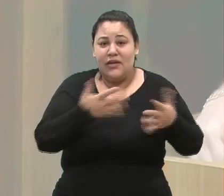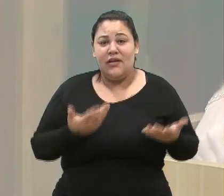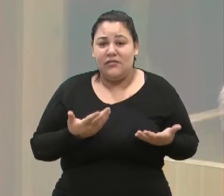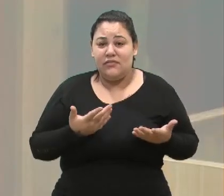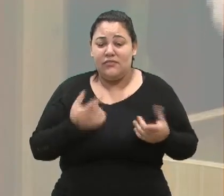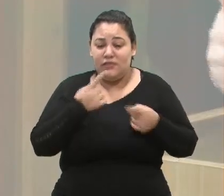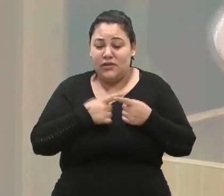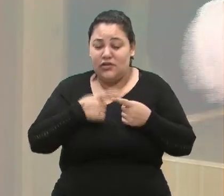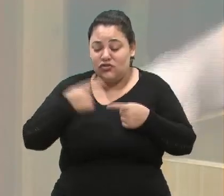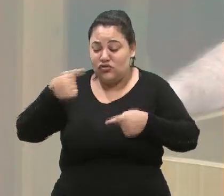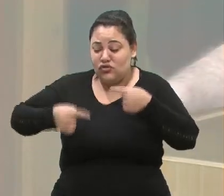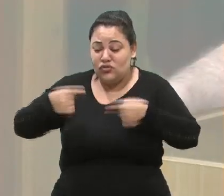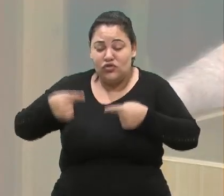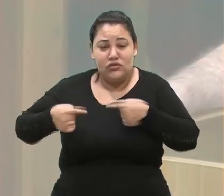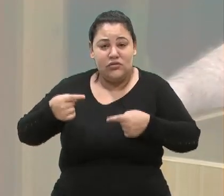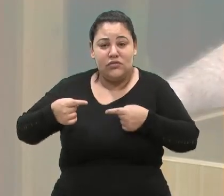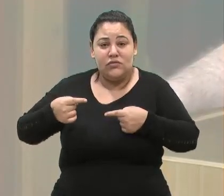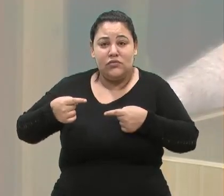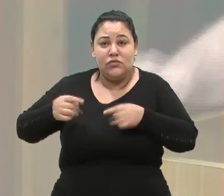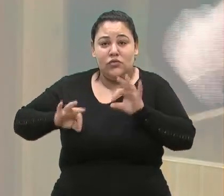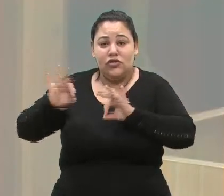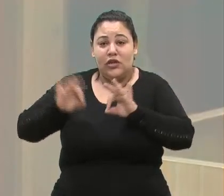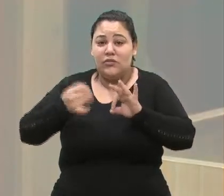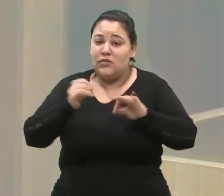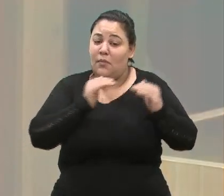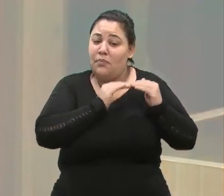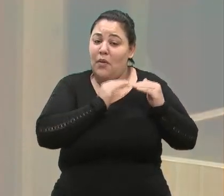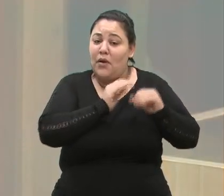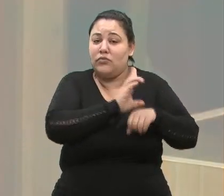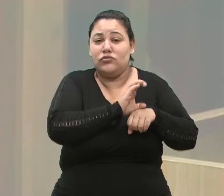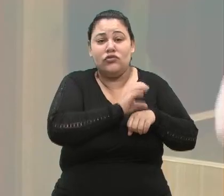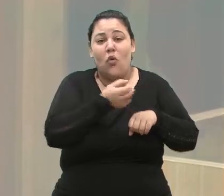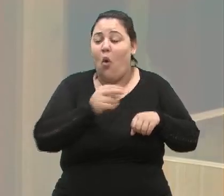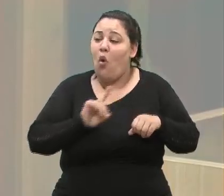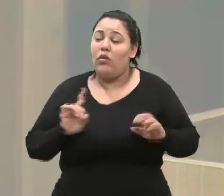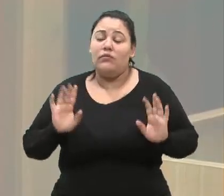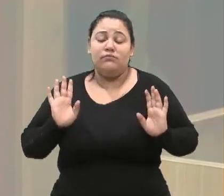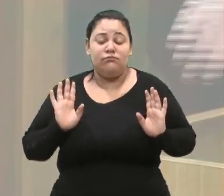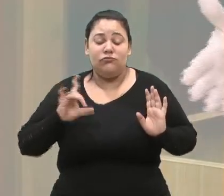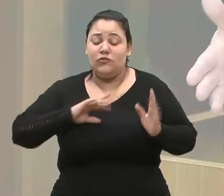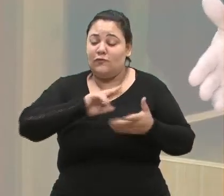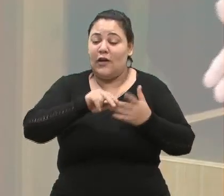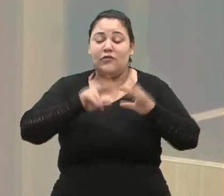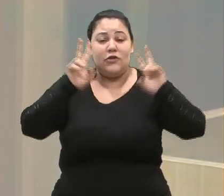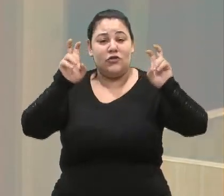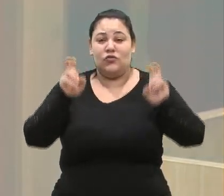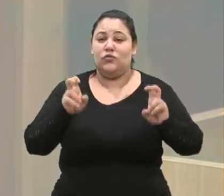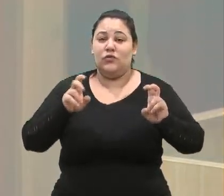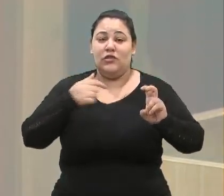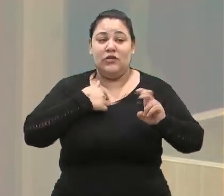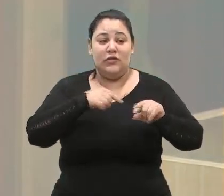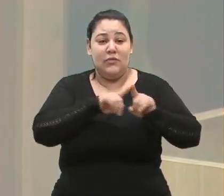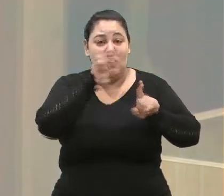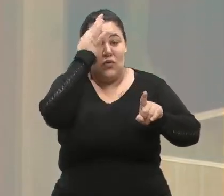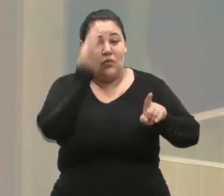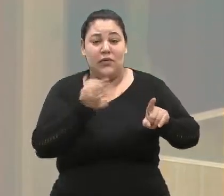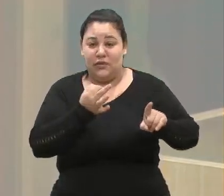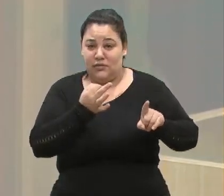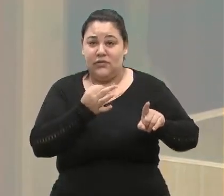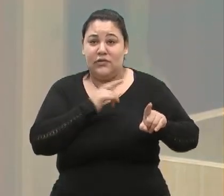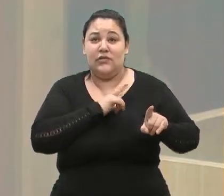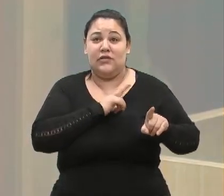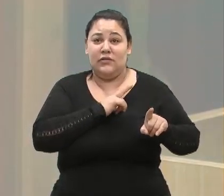projeto, se realmente é constitucional ou não. Sobre diversos temas. Como eu entendo que diversos temas que dão pelo IGA e